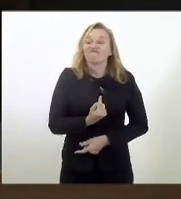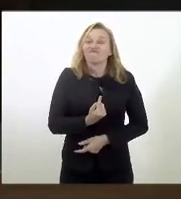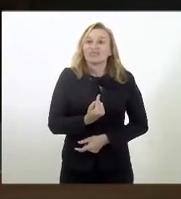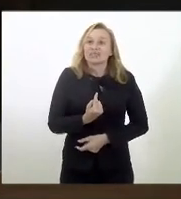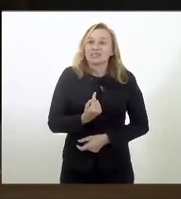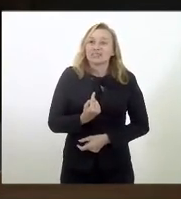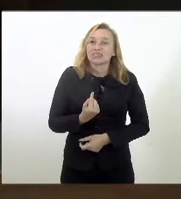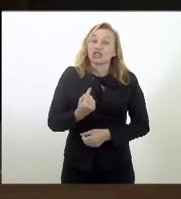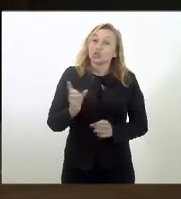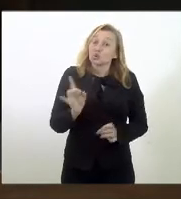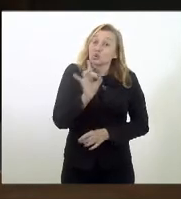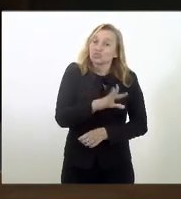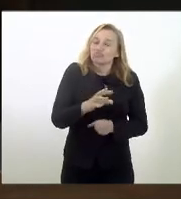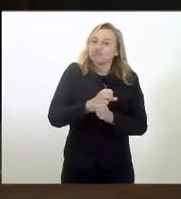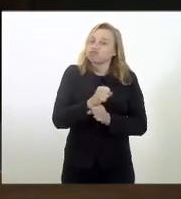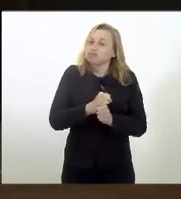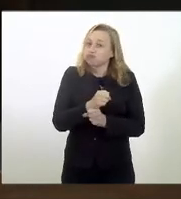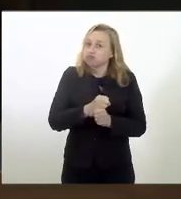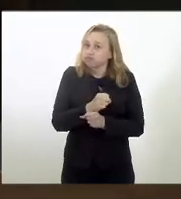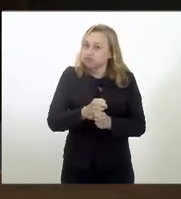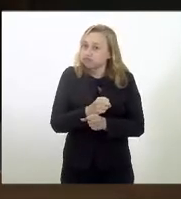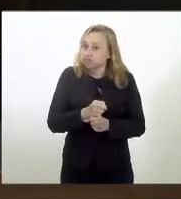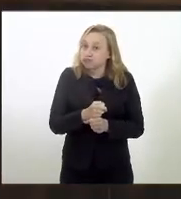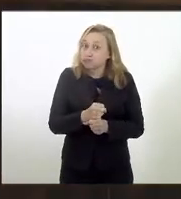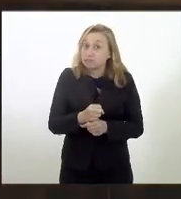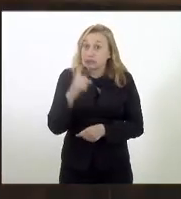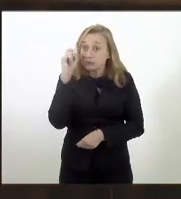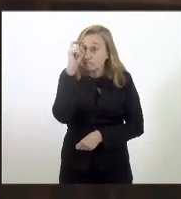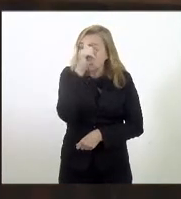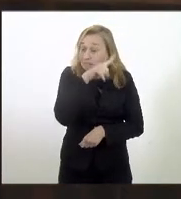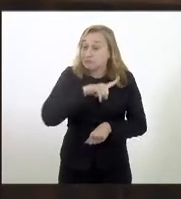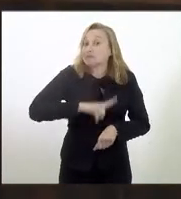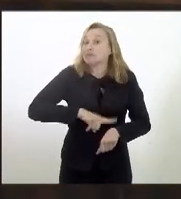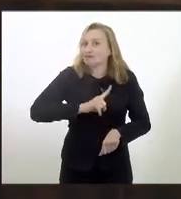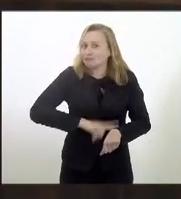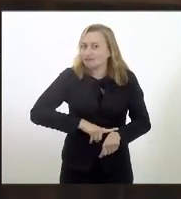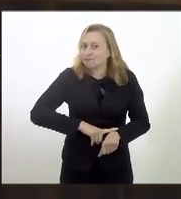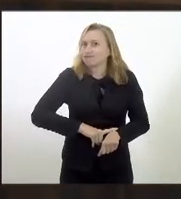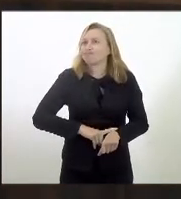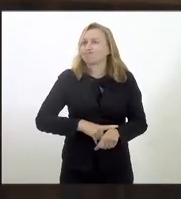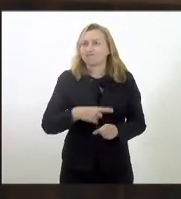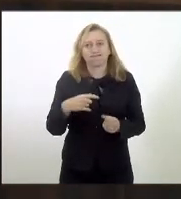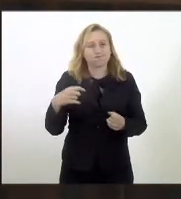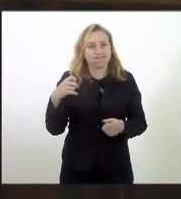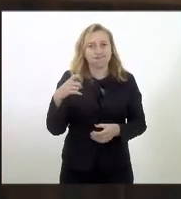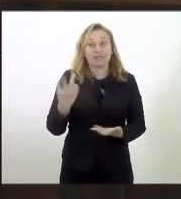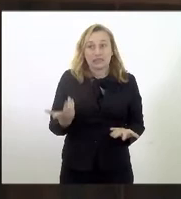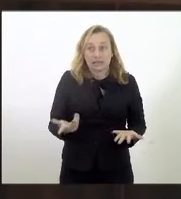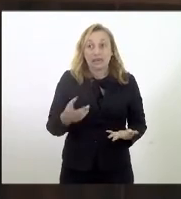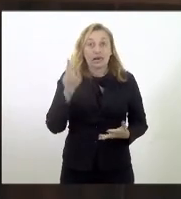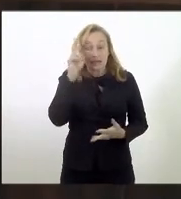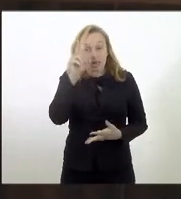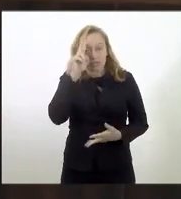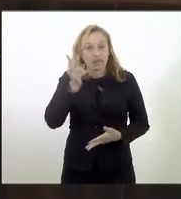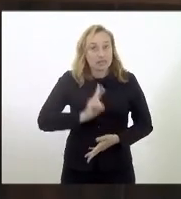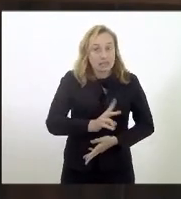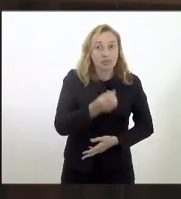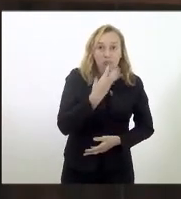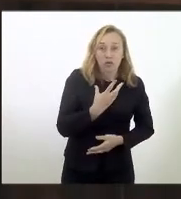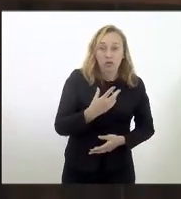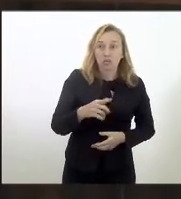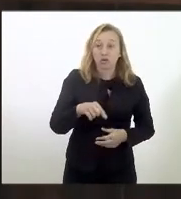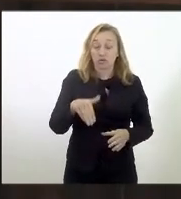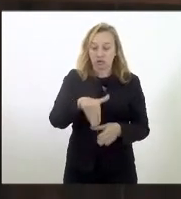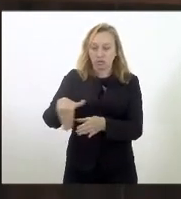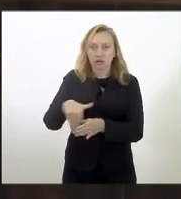passamos aqui nos últimos anos momentos difíceis, e é sempre bom que a gente lembre, quando votamos aqui com a